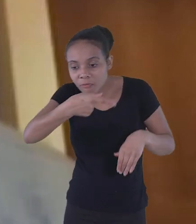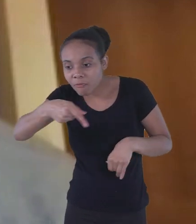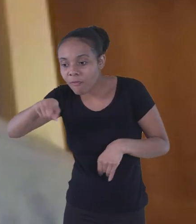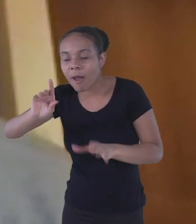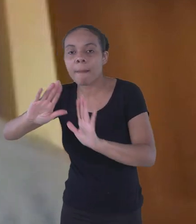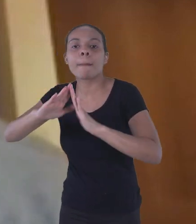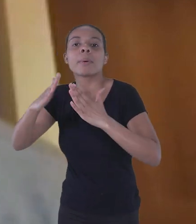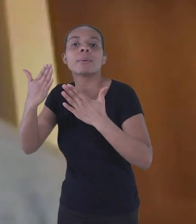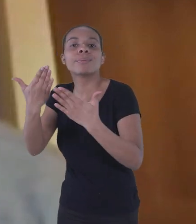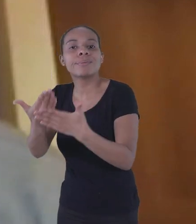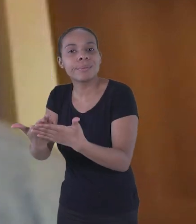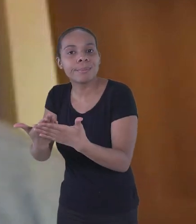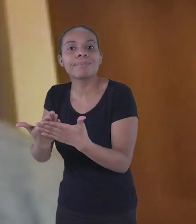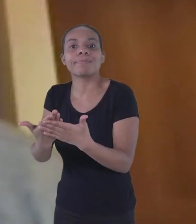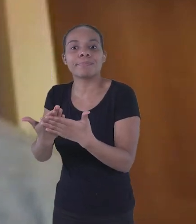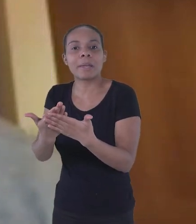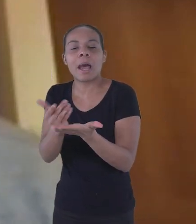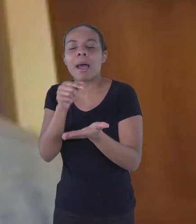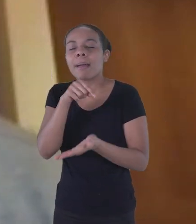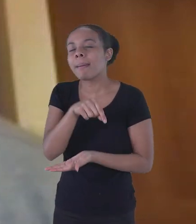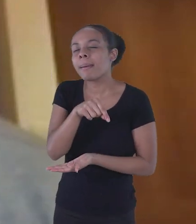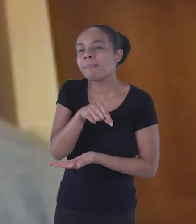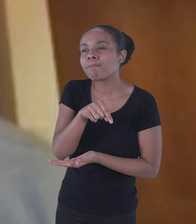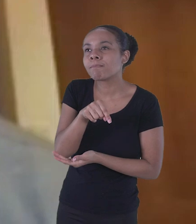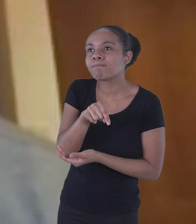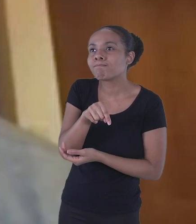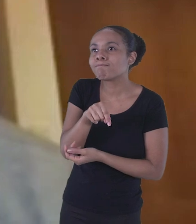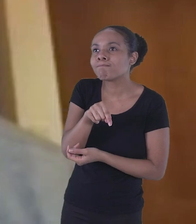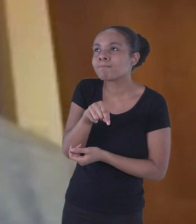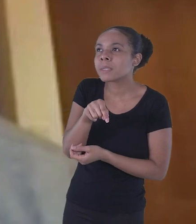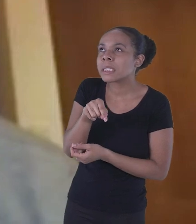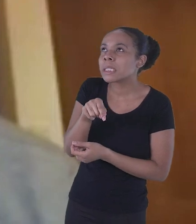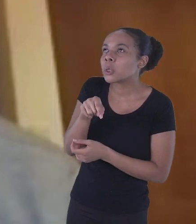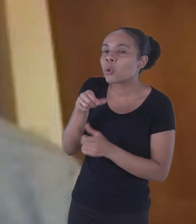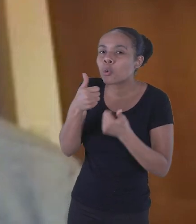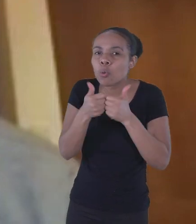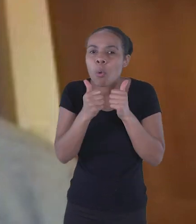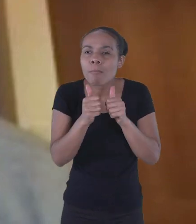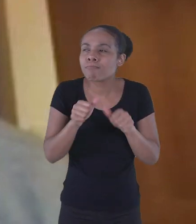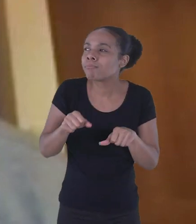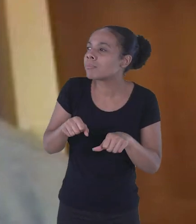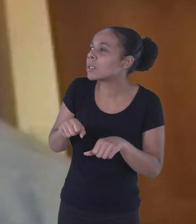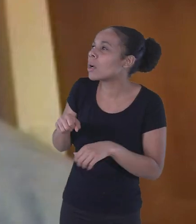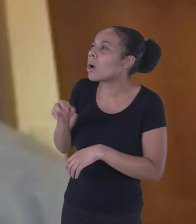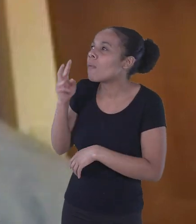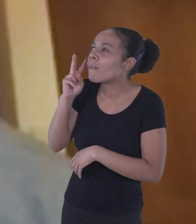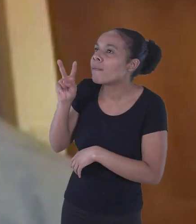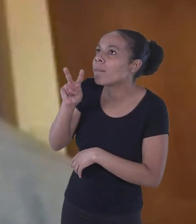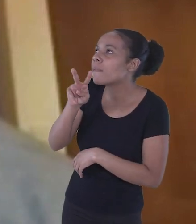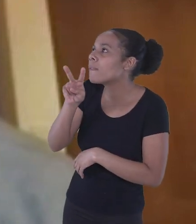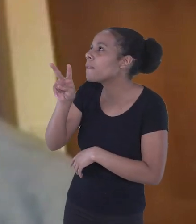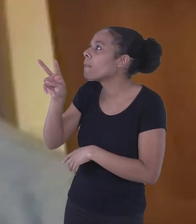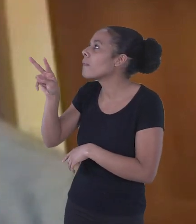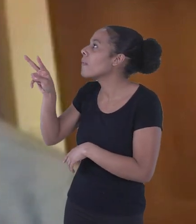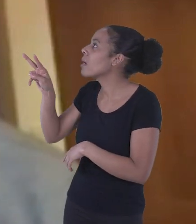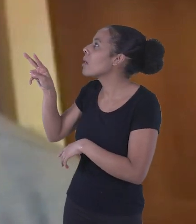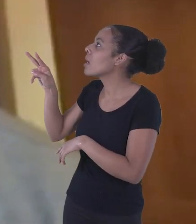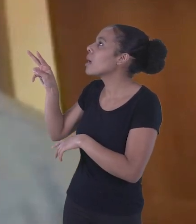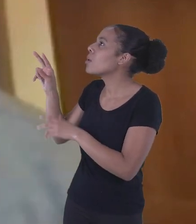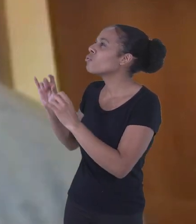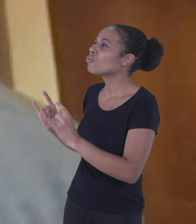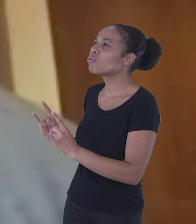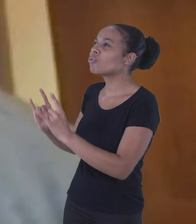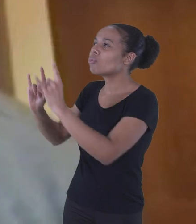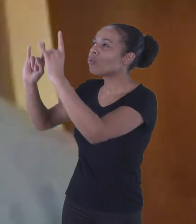pai, ele começa a olhar a cidade e conhecer uma cidade que ele não conhecia até então, porque ele era